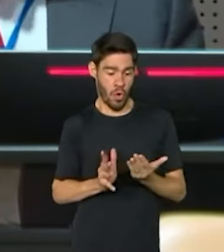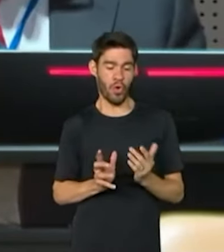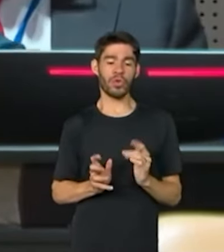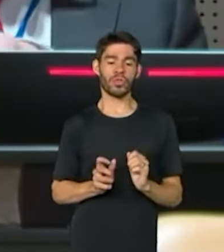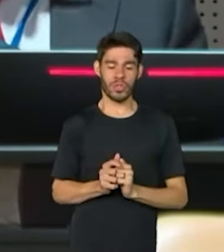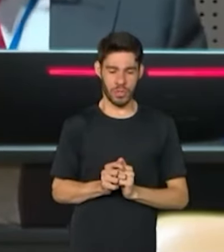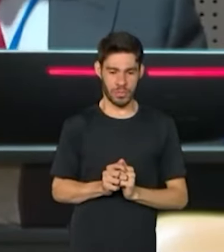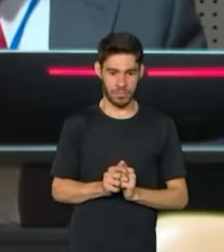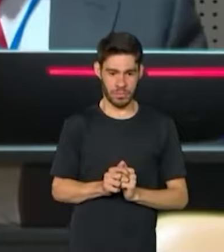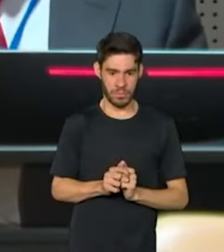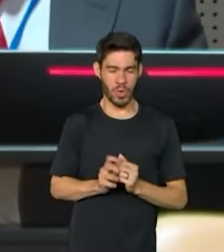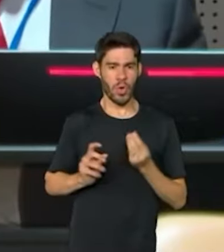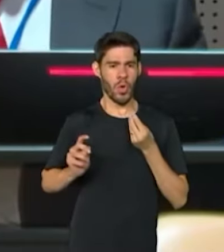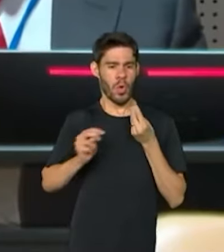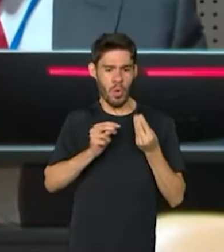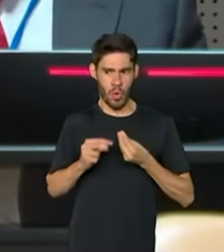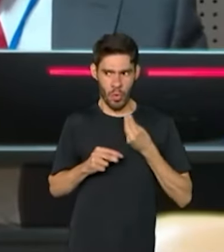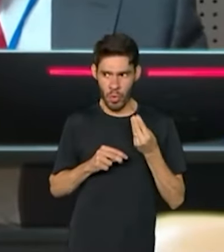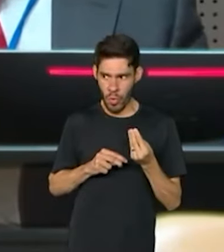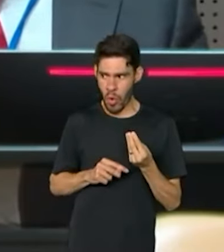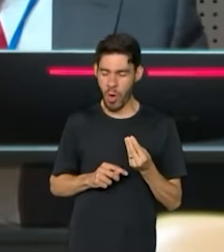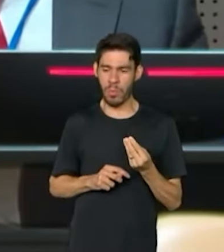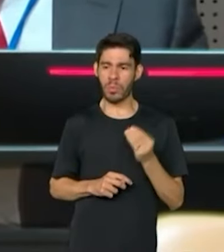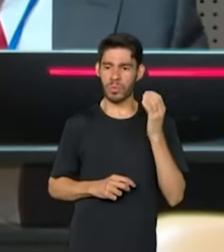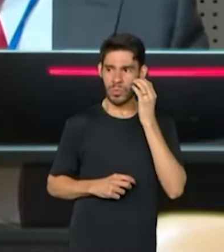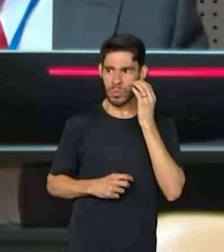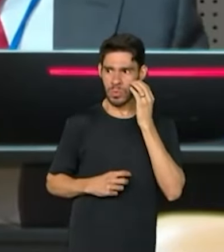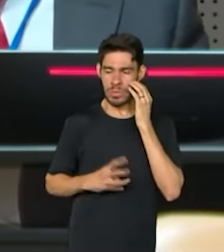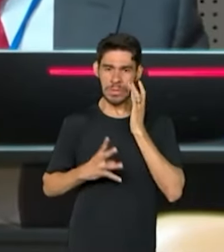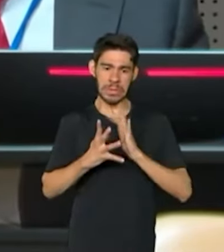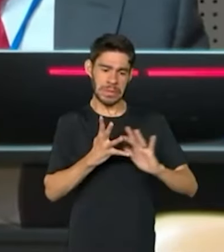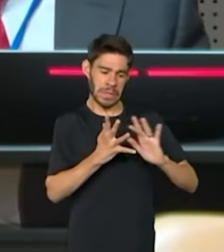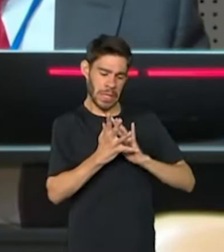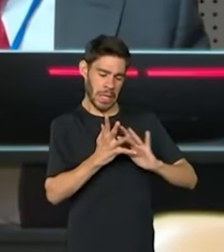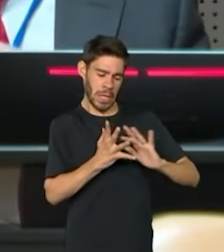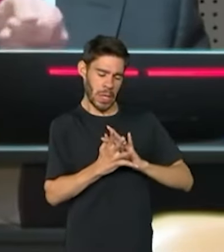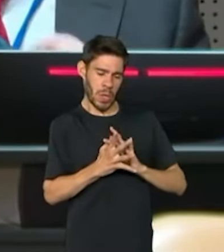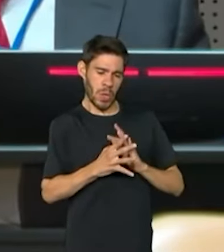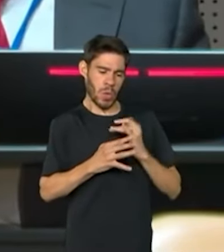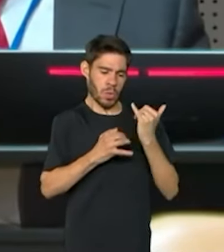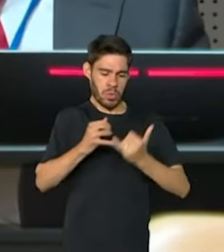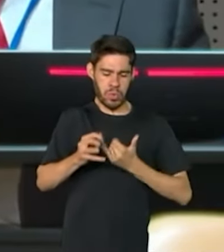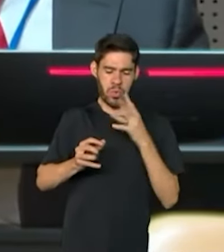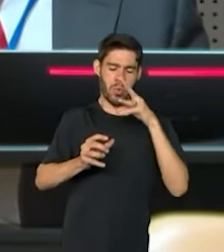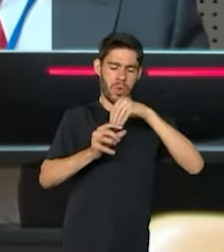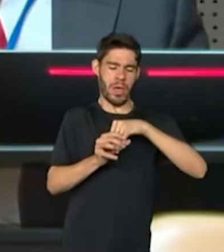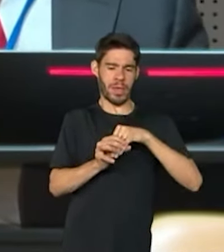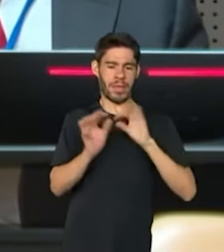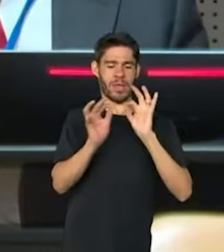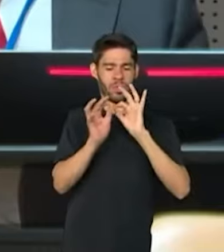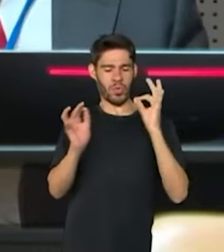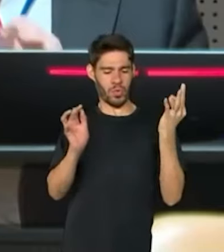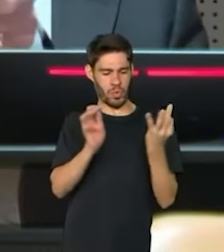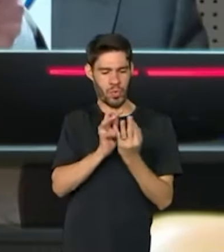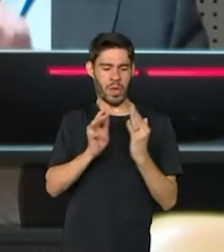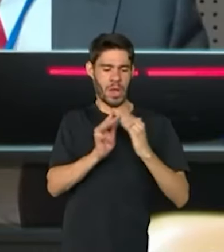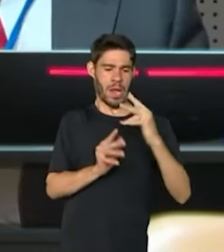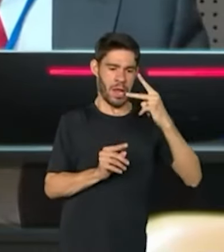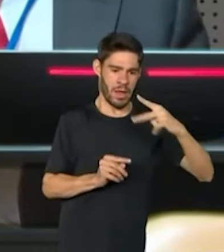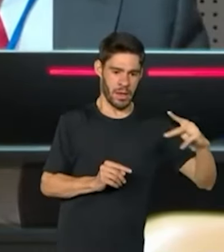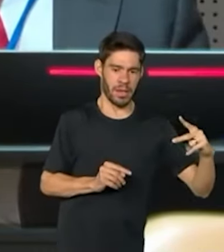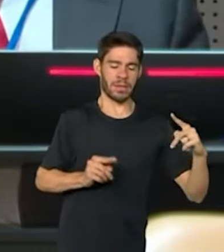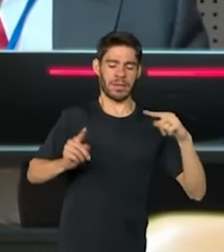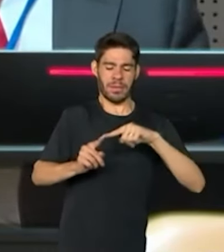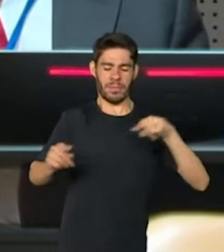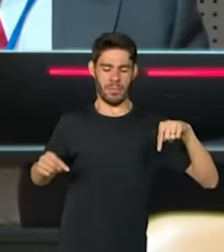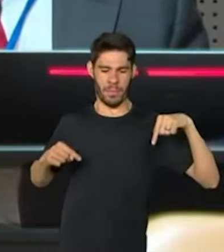Hoje, através de um celular, o jogo está dentro da casa da família, o jogo está dentro da